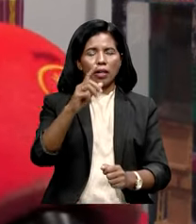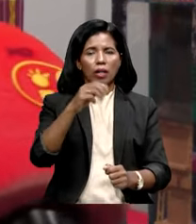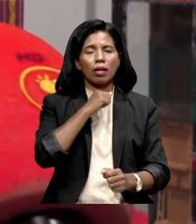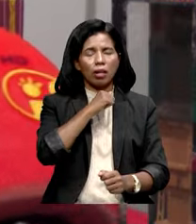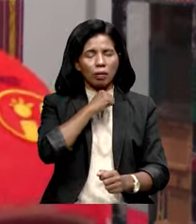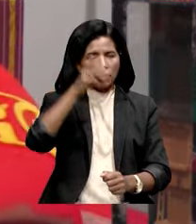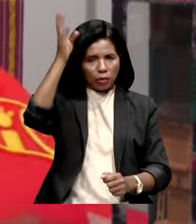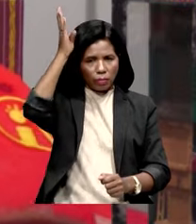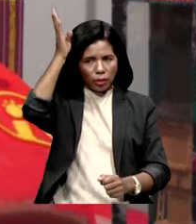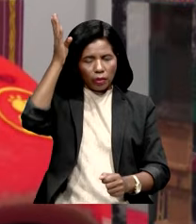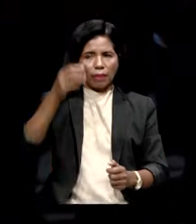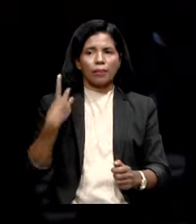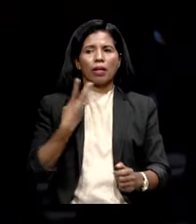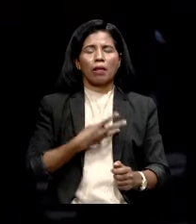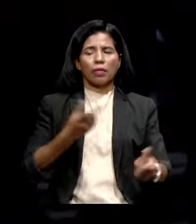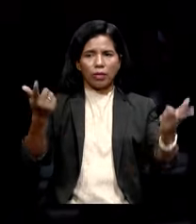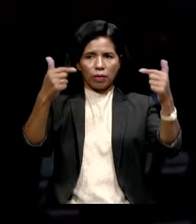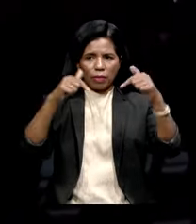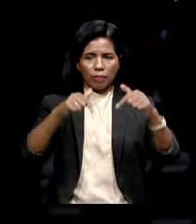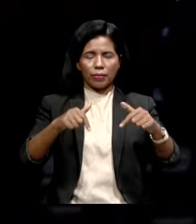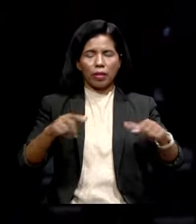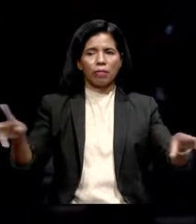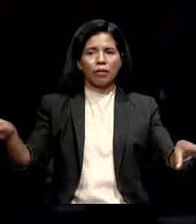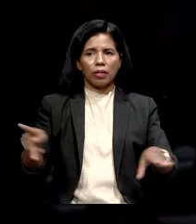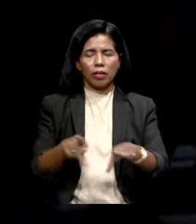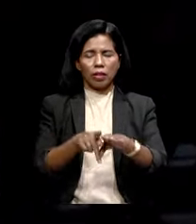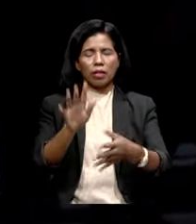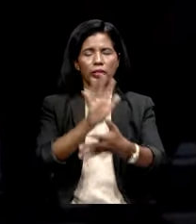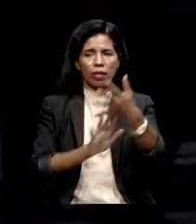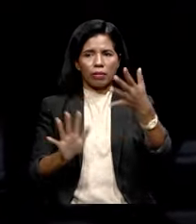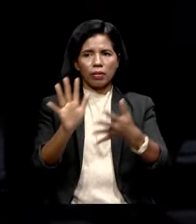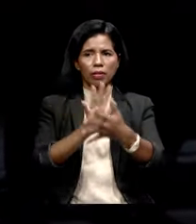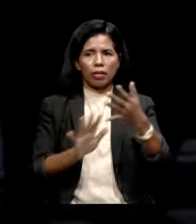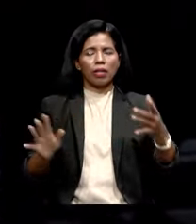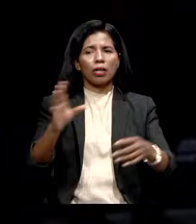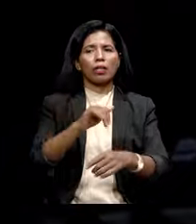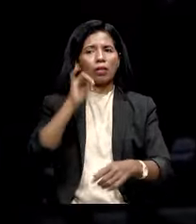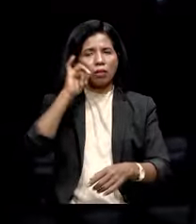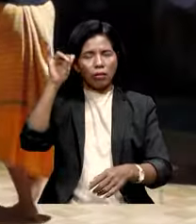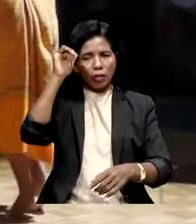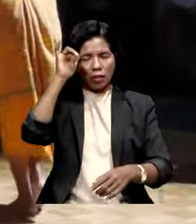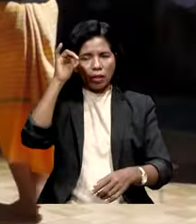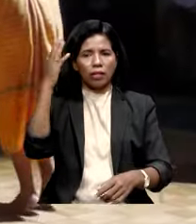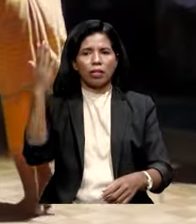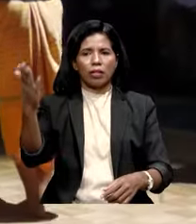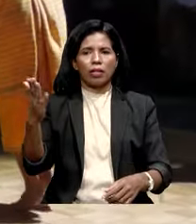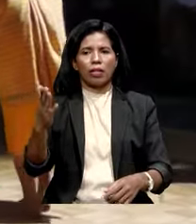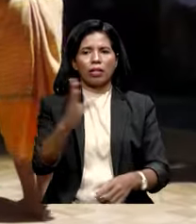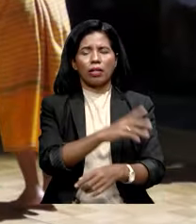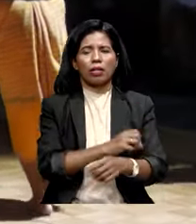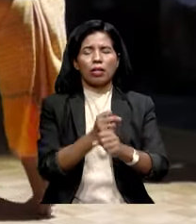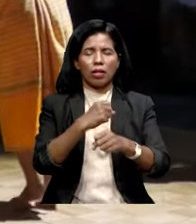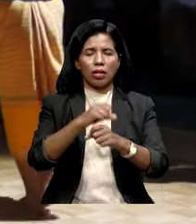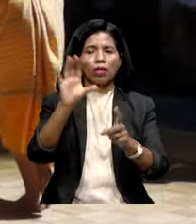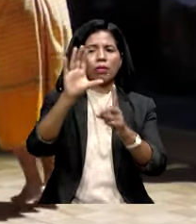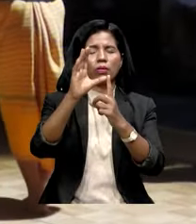Dom Virgílio, amneiro mai participa festa irané desde Horsec e a festival